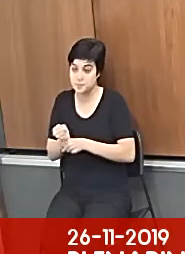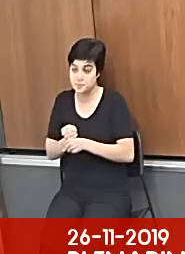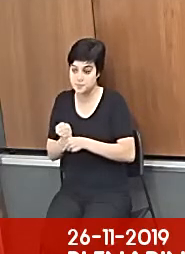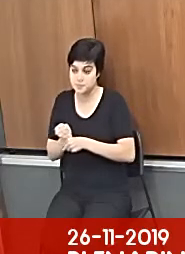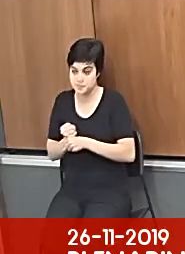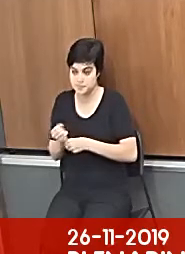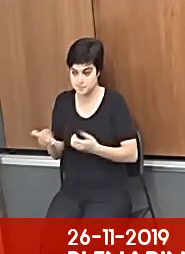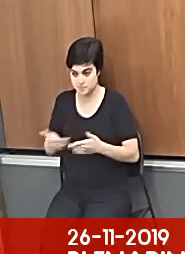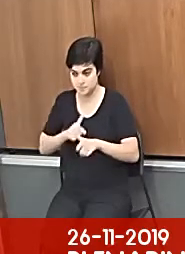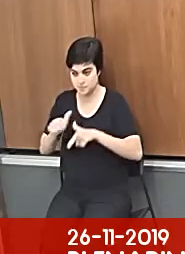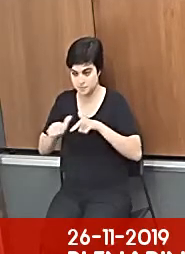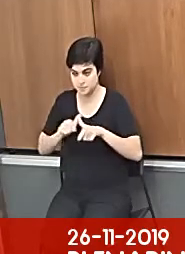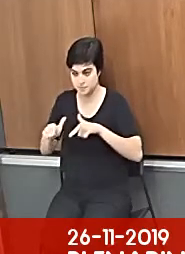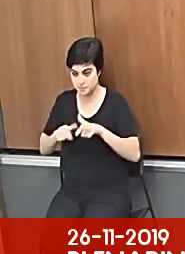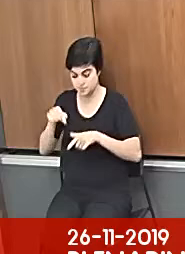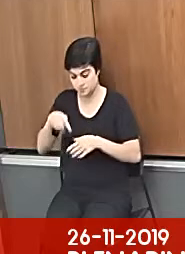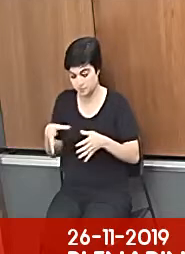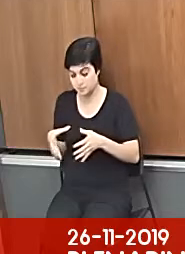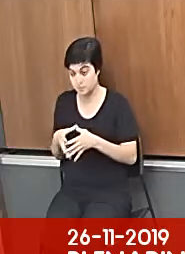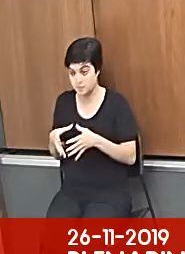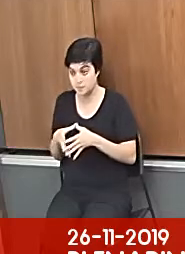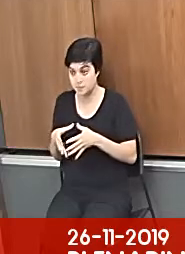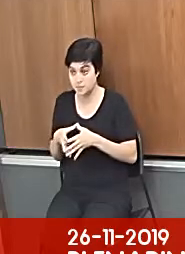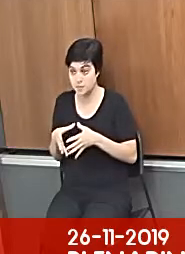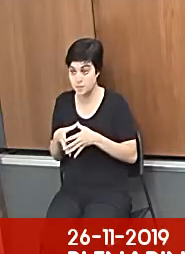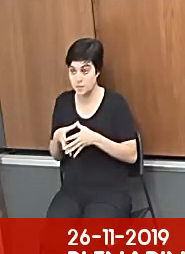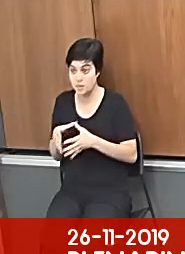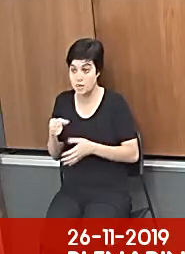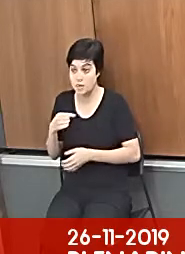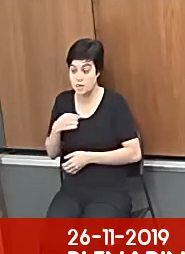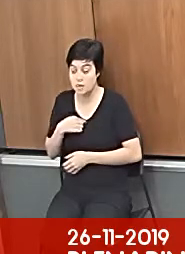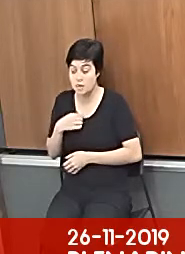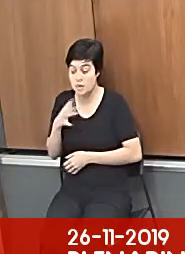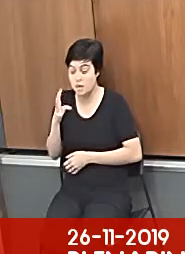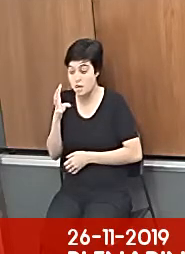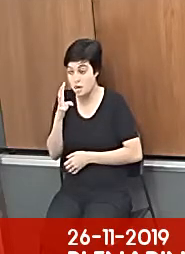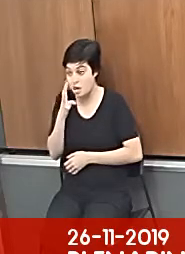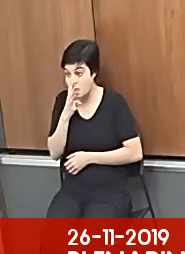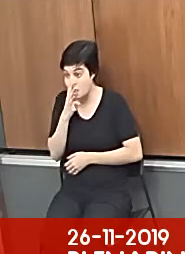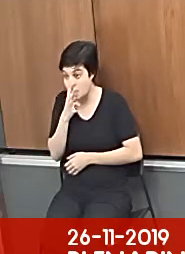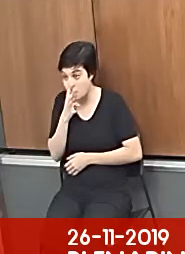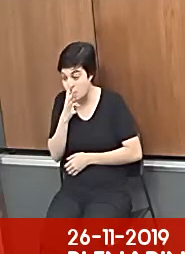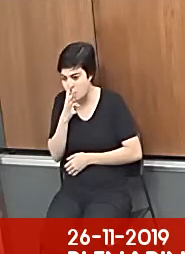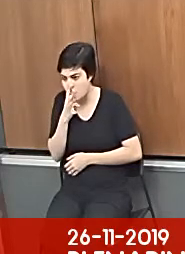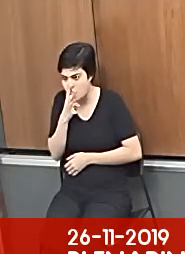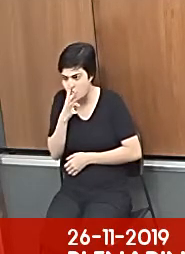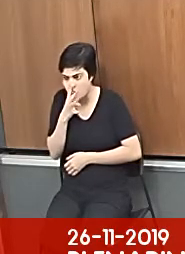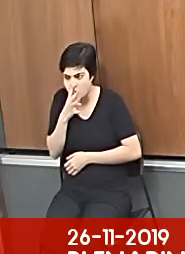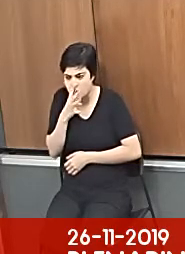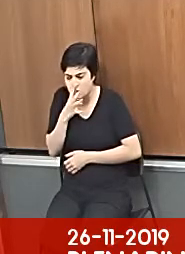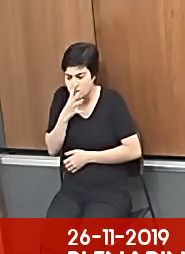nosso mandato, esta comissão, eu fiquei abismado e aterrorizado.